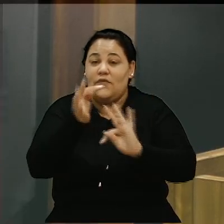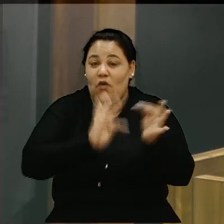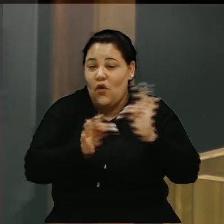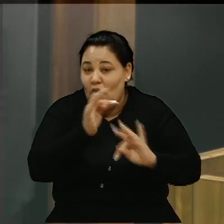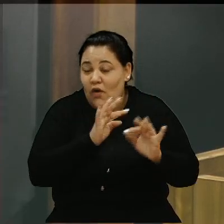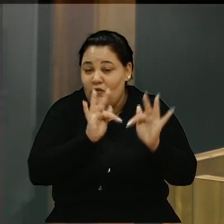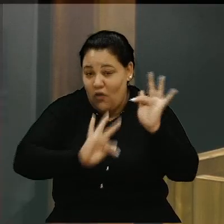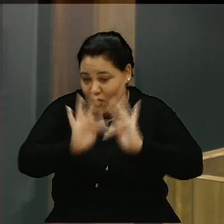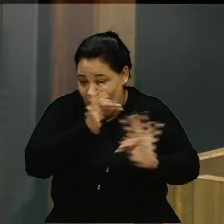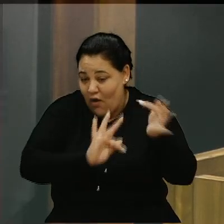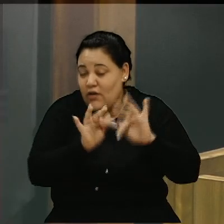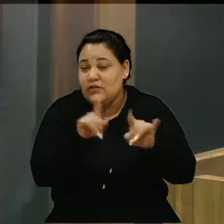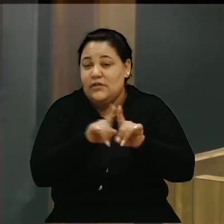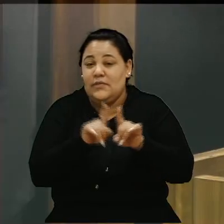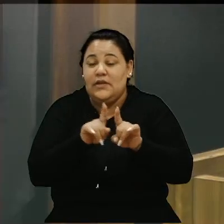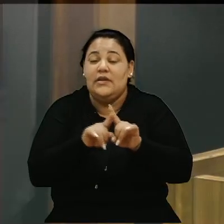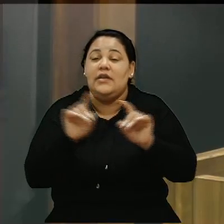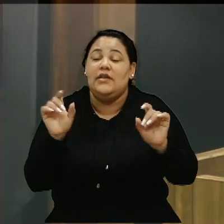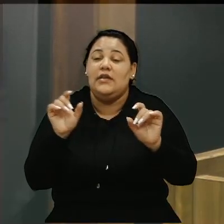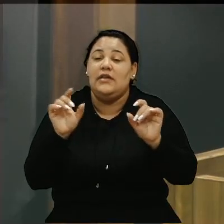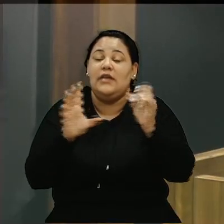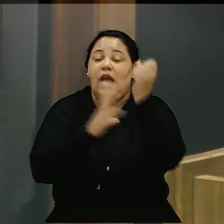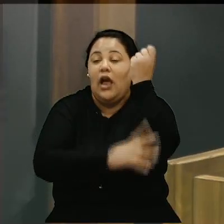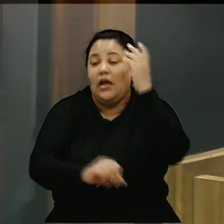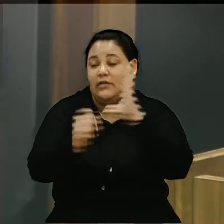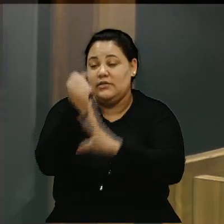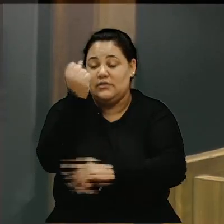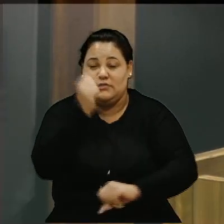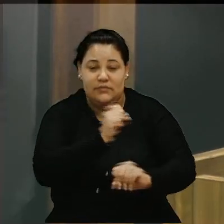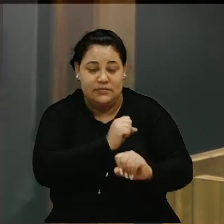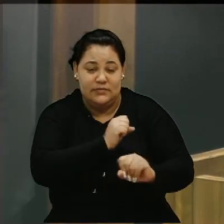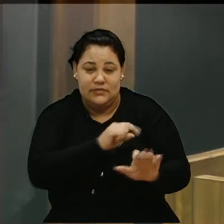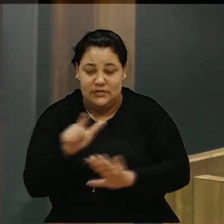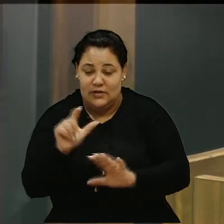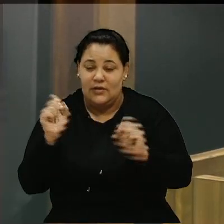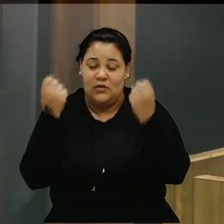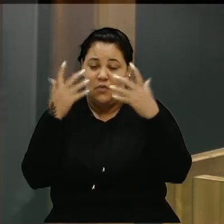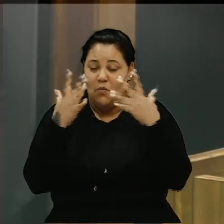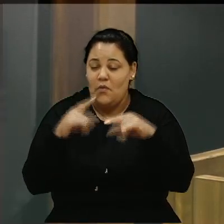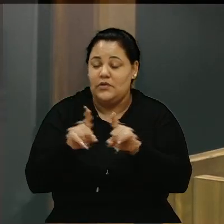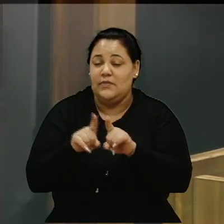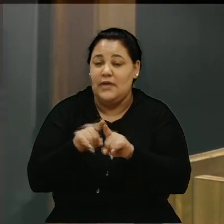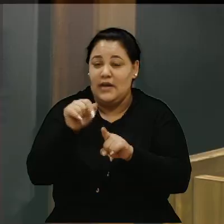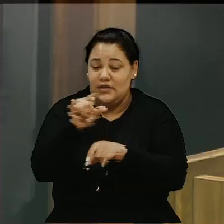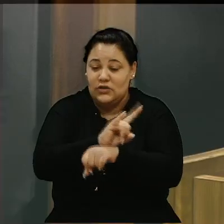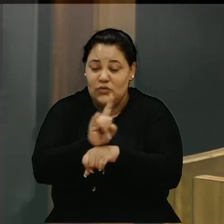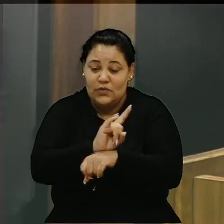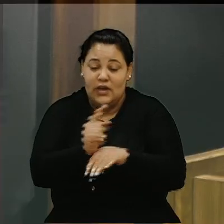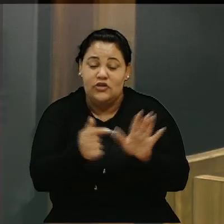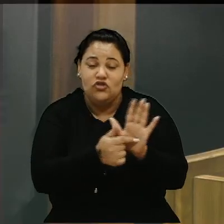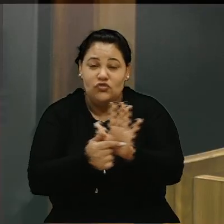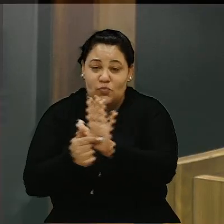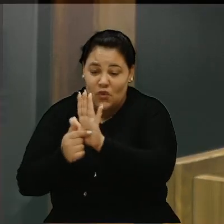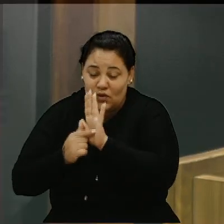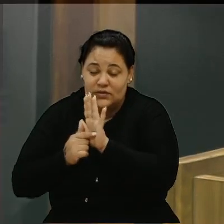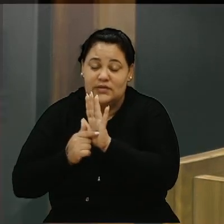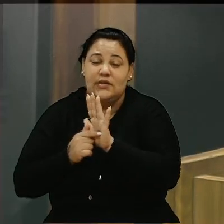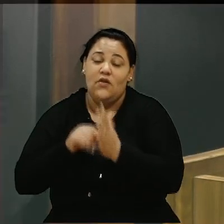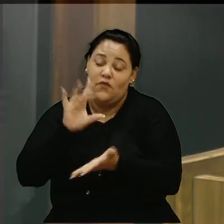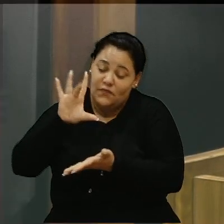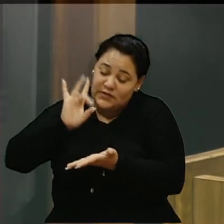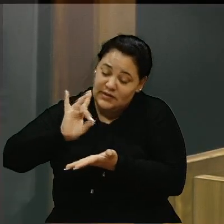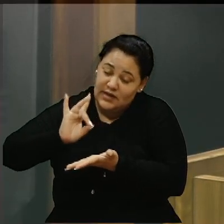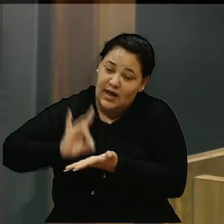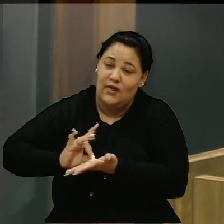comemorações farroupilhas. No documentário que estamos lançando agora, narramos o fechamento das portas da Paralela, um espaço sem